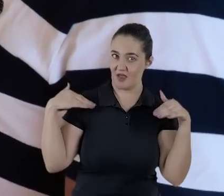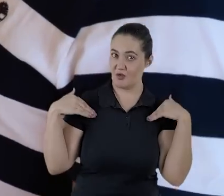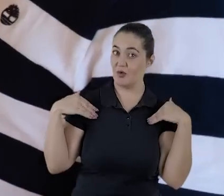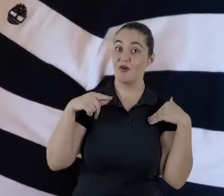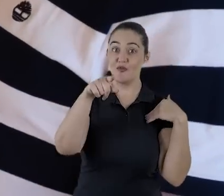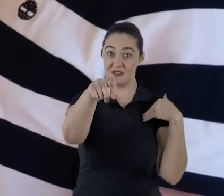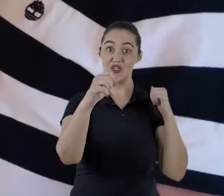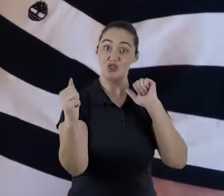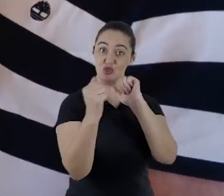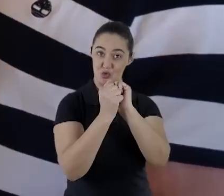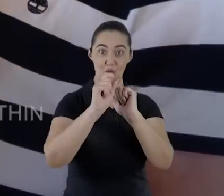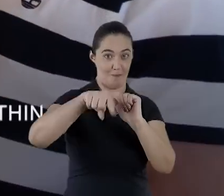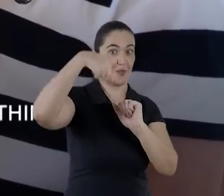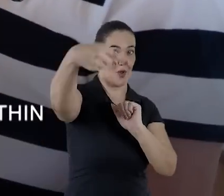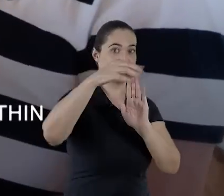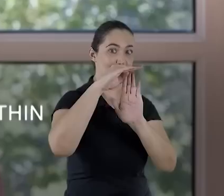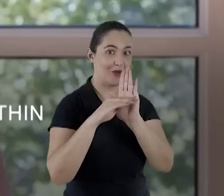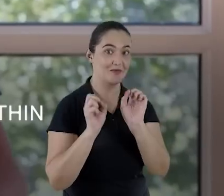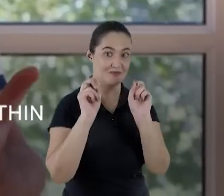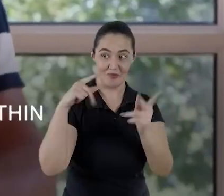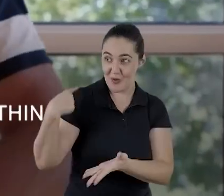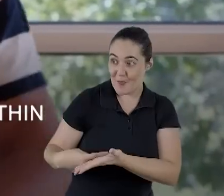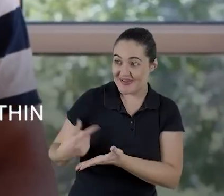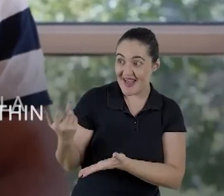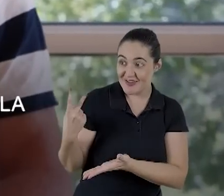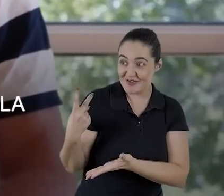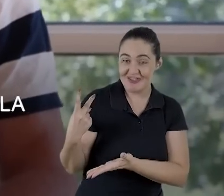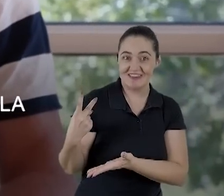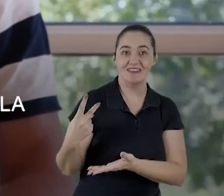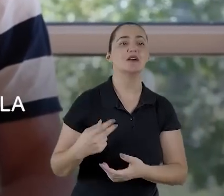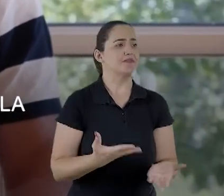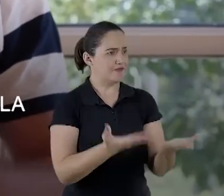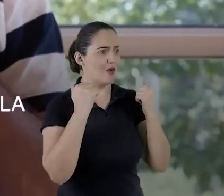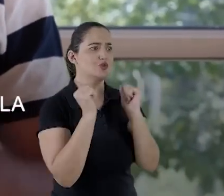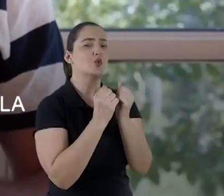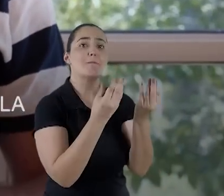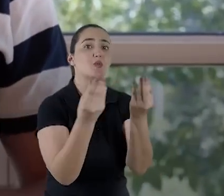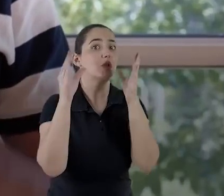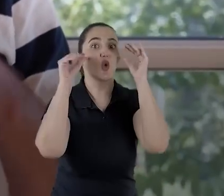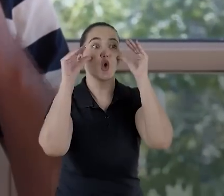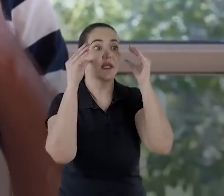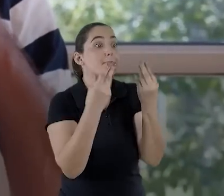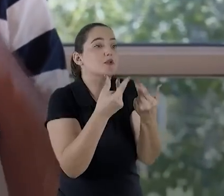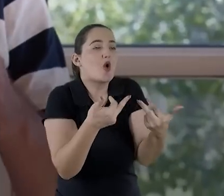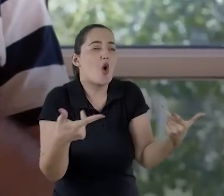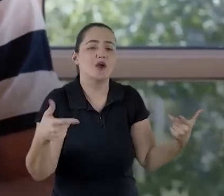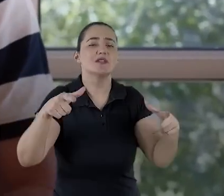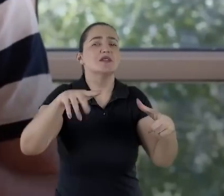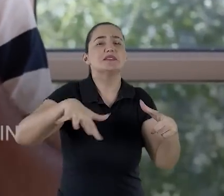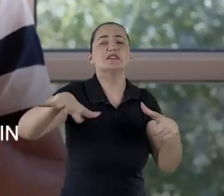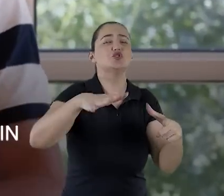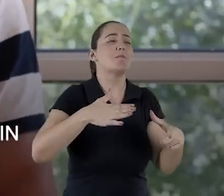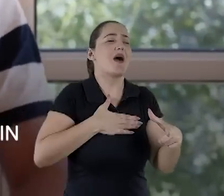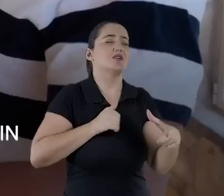que você em casa vai ver no programa da semana que vem. Vamos então visitar, tem muito para ver, muita arqueologia, um dos sítios